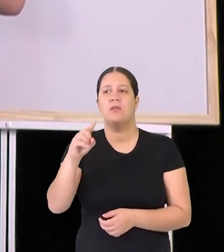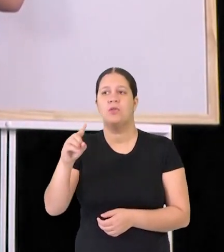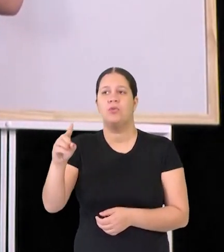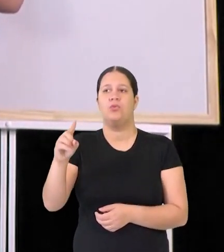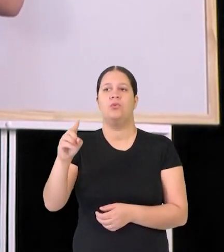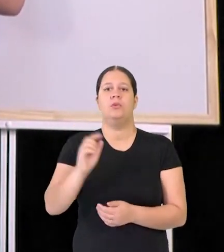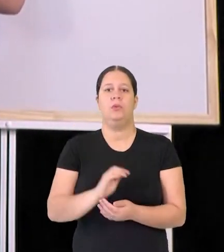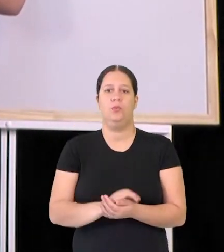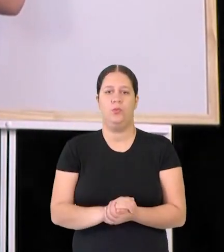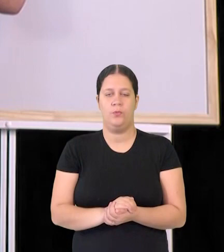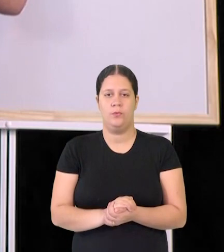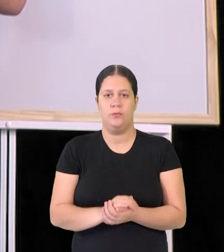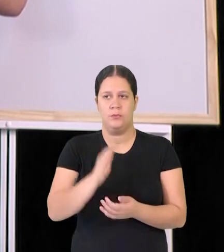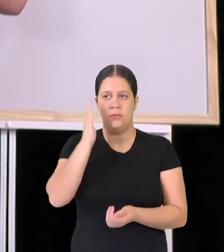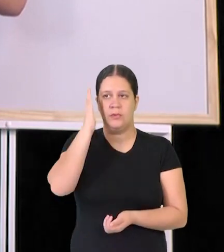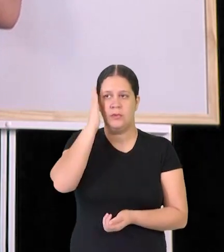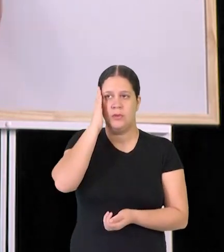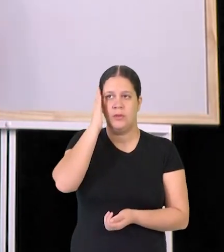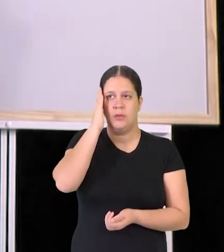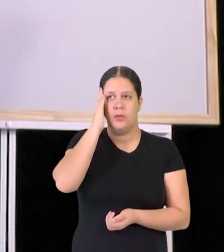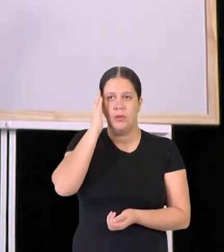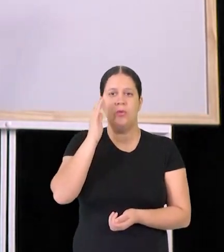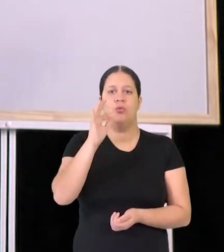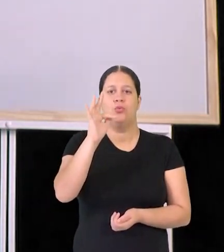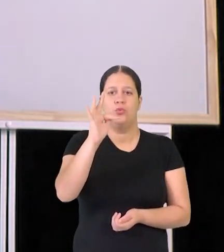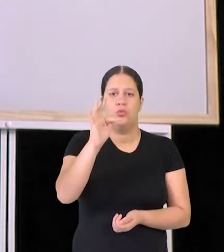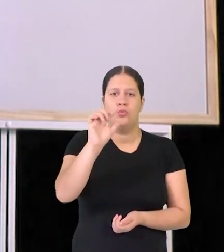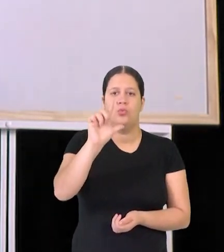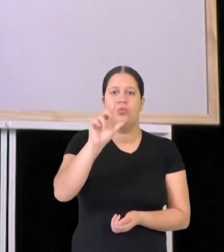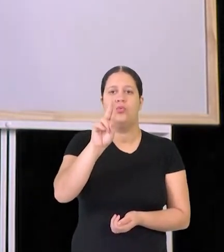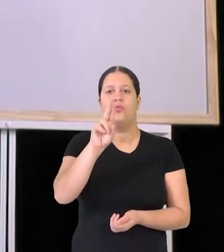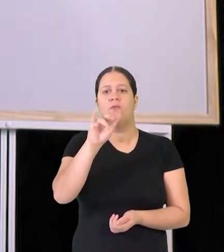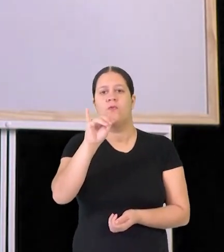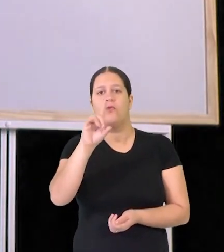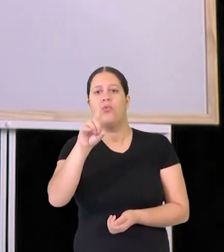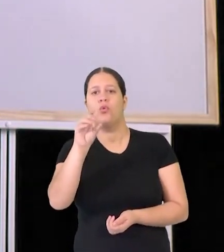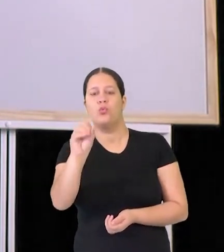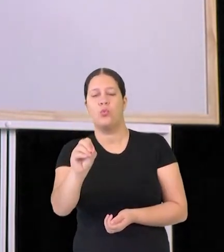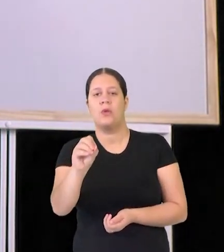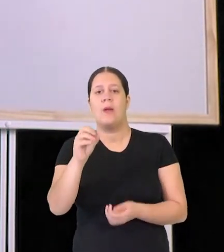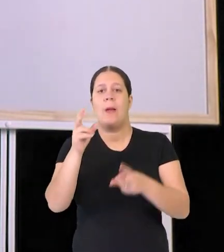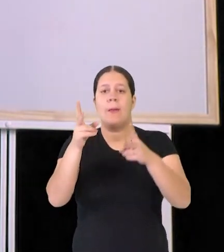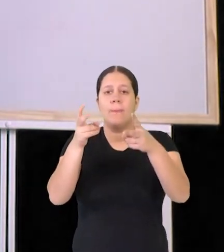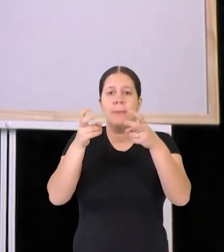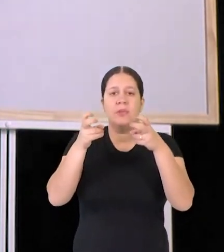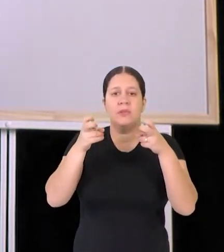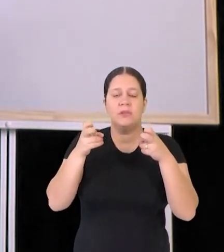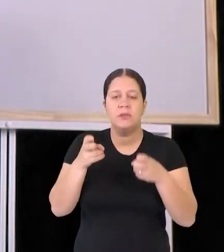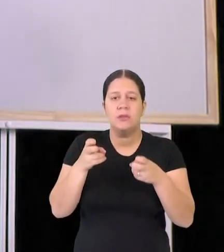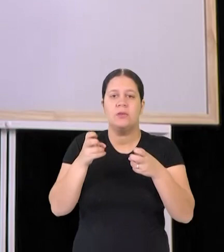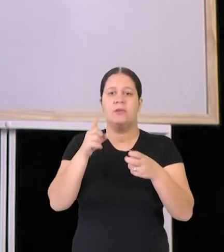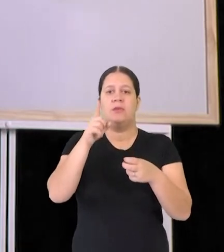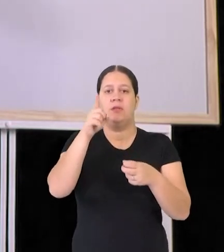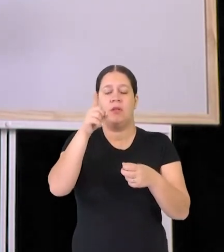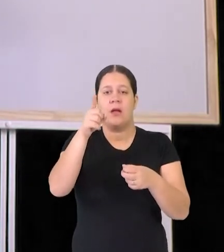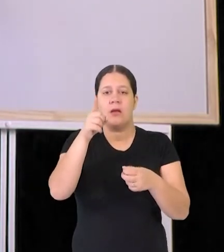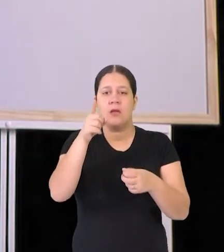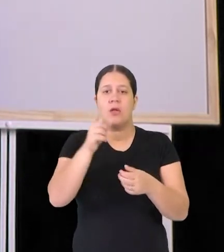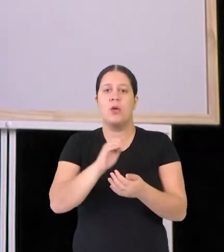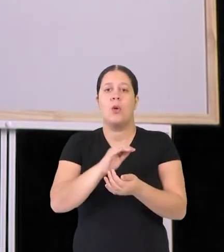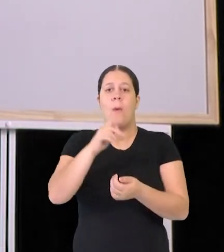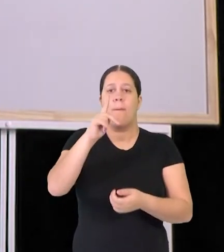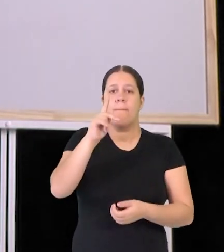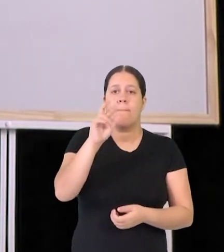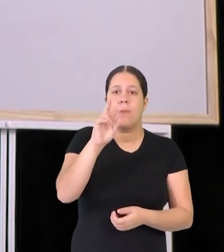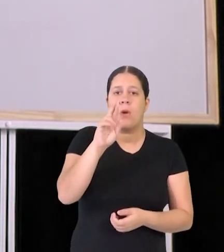do fluido, certo? É a pressão do fluido. Então perceba que a pressão atmosférica,